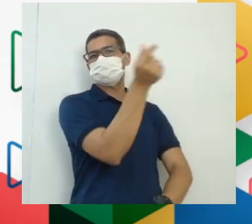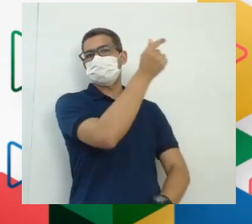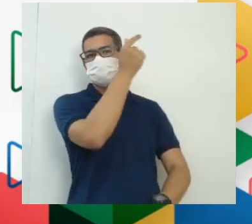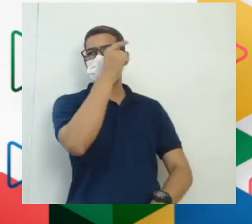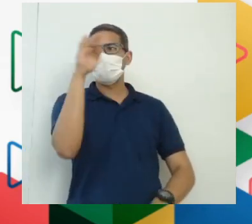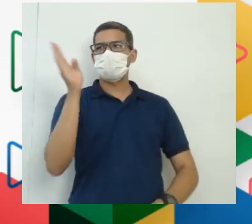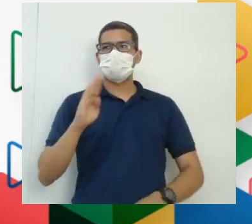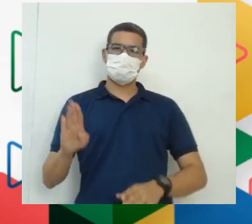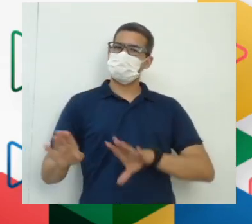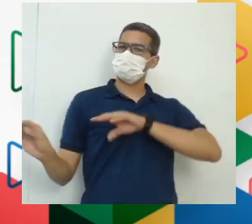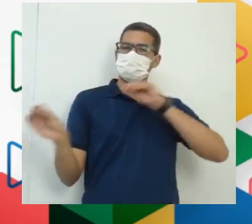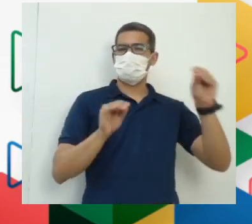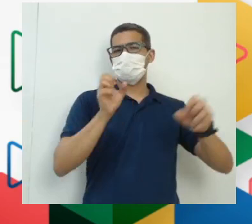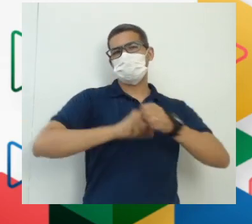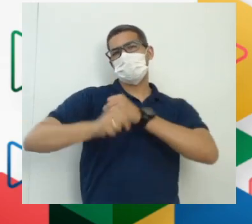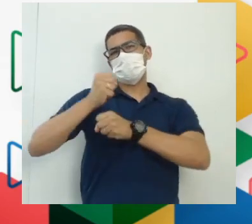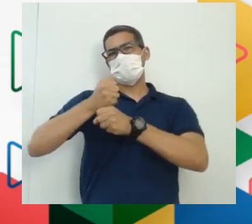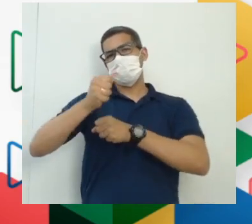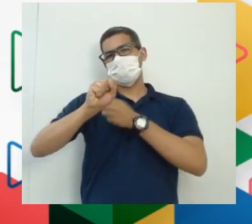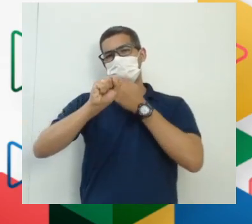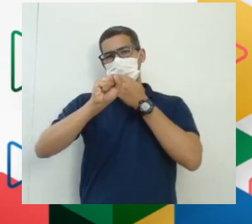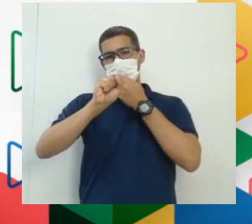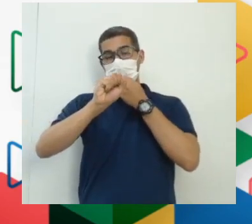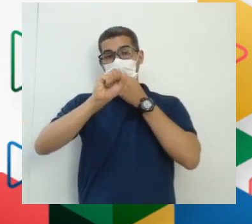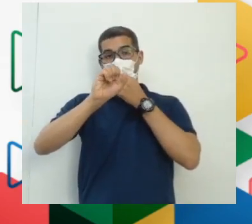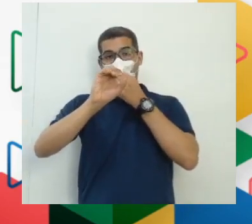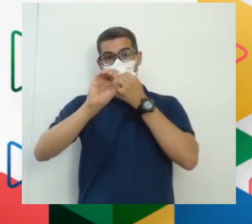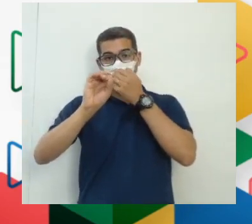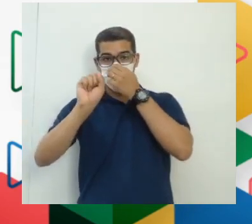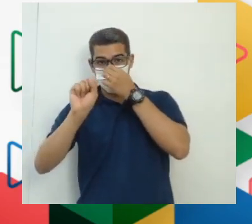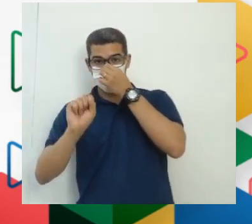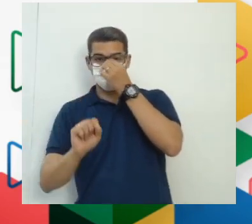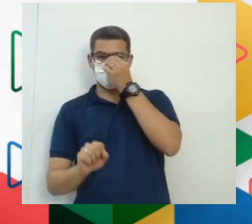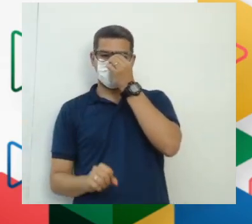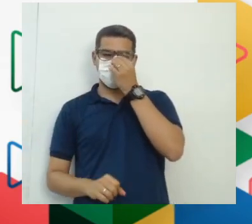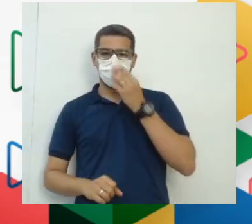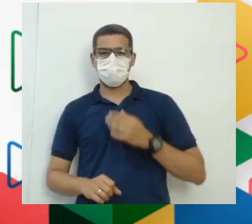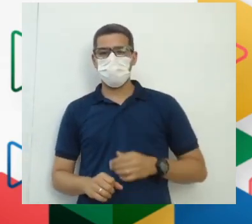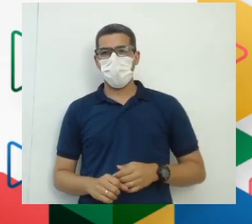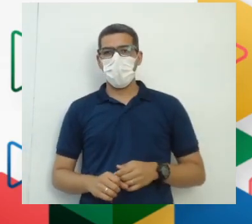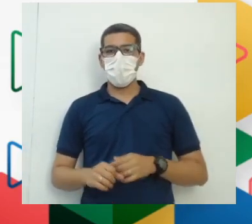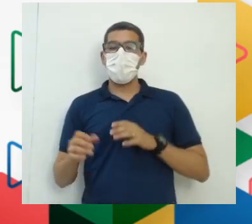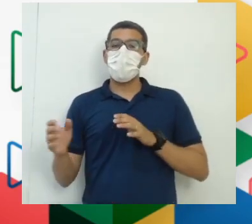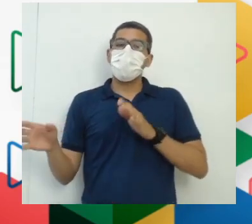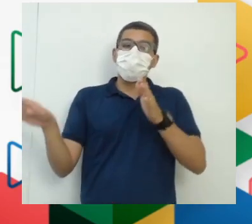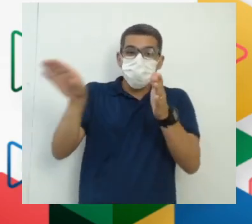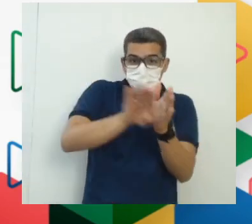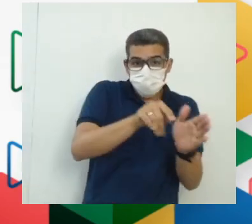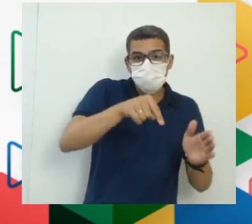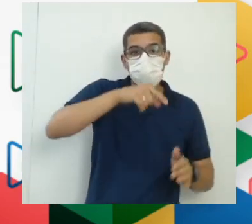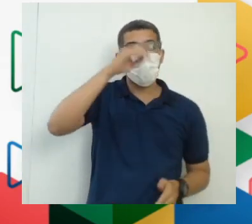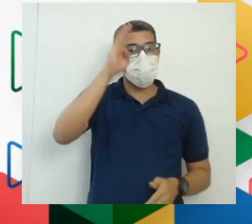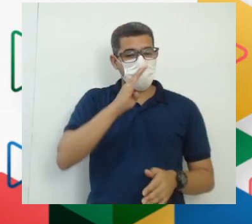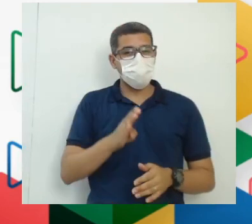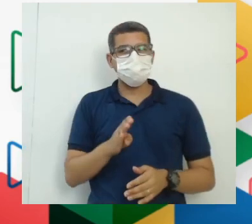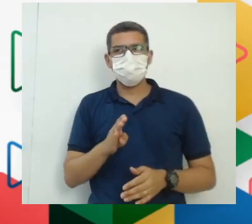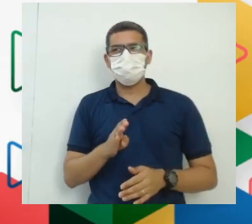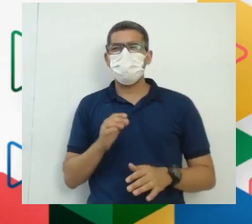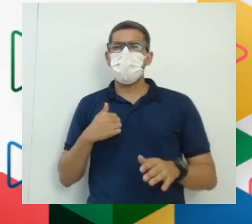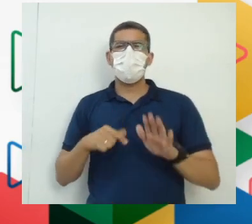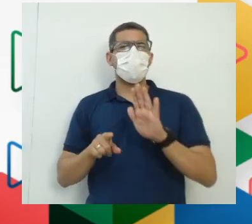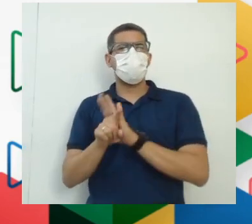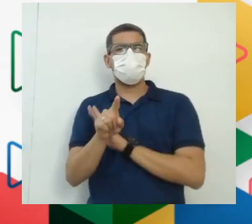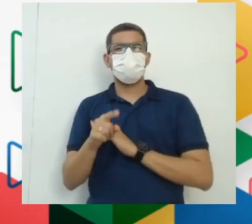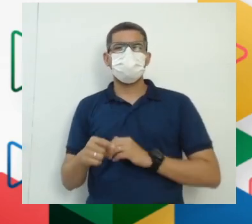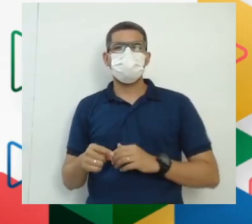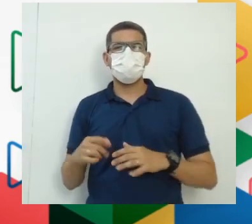embora para o Brasil. Em 1808 ela chegou aqui. Bom, uma vez que a família real está dentro do nosso território, agora eu vou te perguntar, quem é